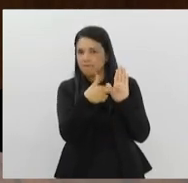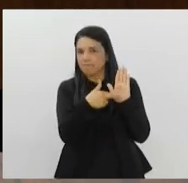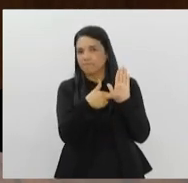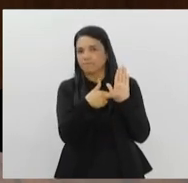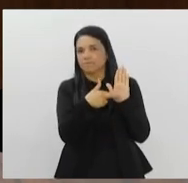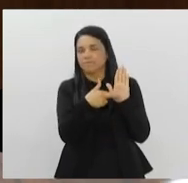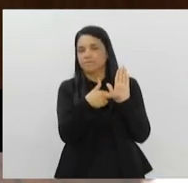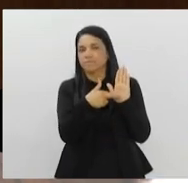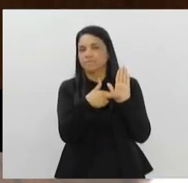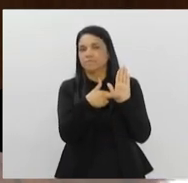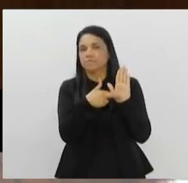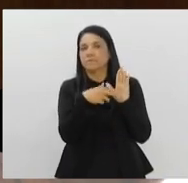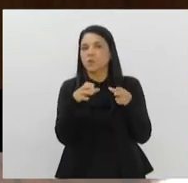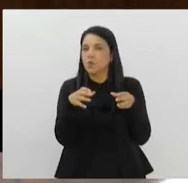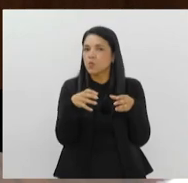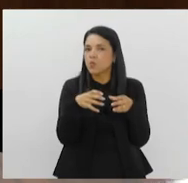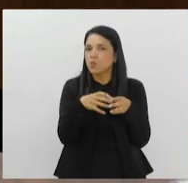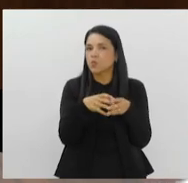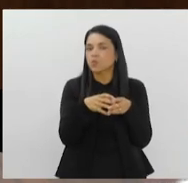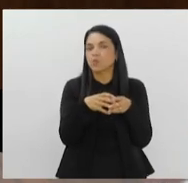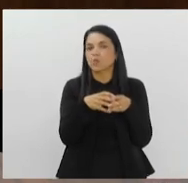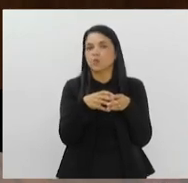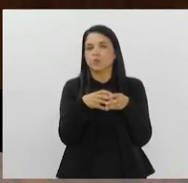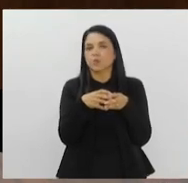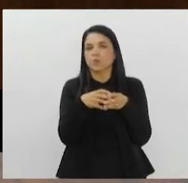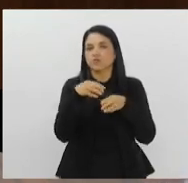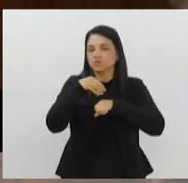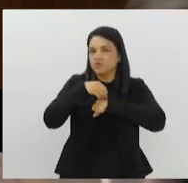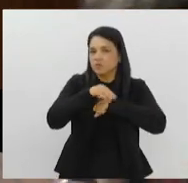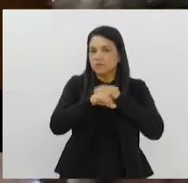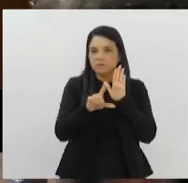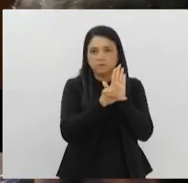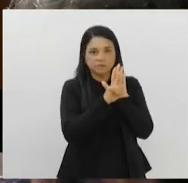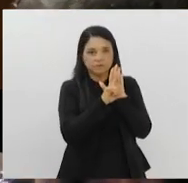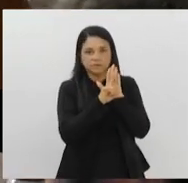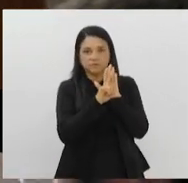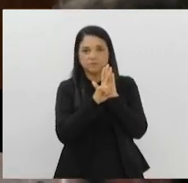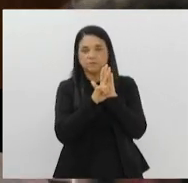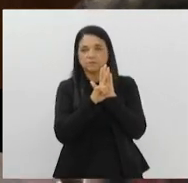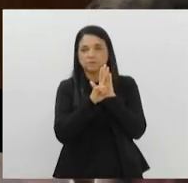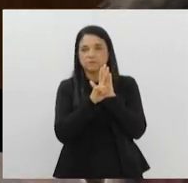no sentido da Comissão de Indicação Legislativa